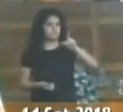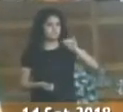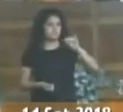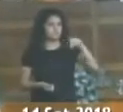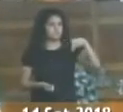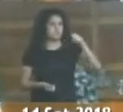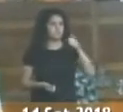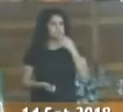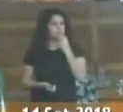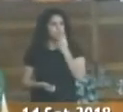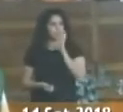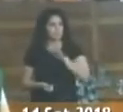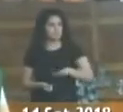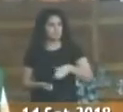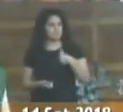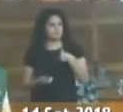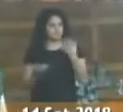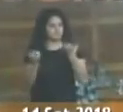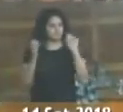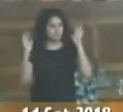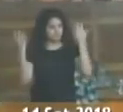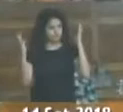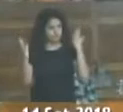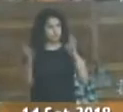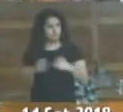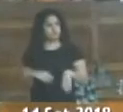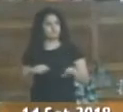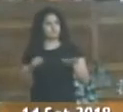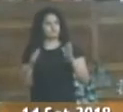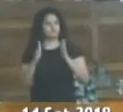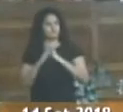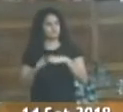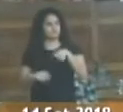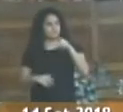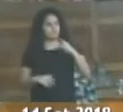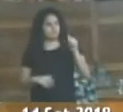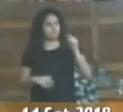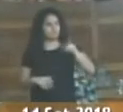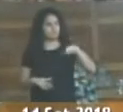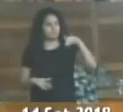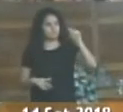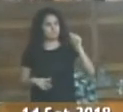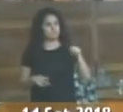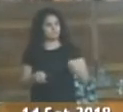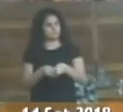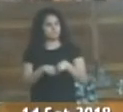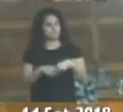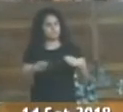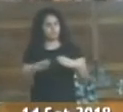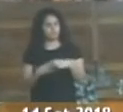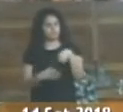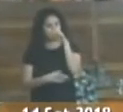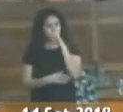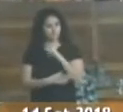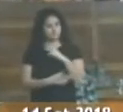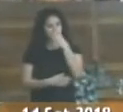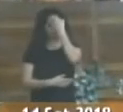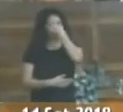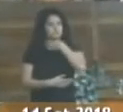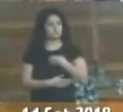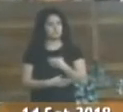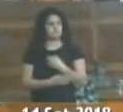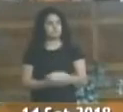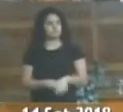Boa tarde. Parabenizar a comunidade de Palmas, né, e a Comissão de Direitos Humanos da LERJ, de